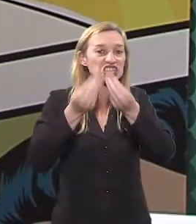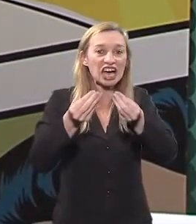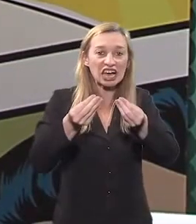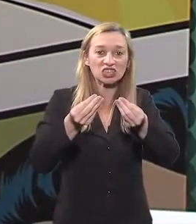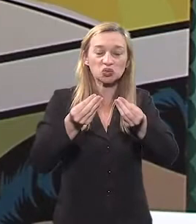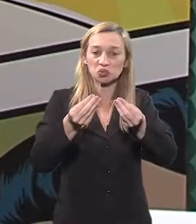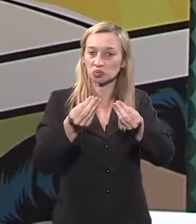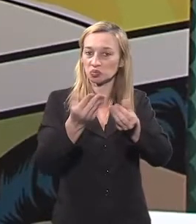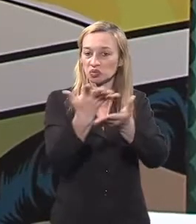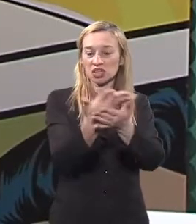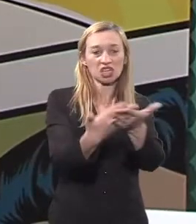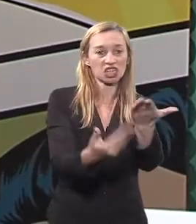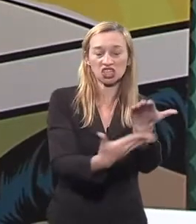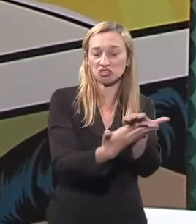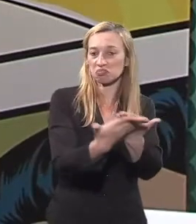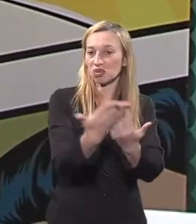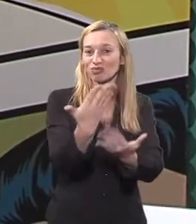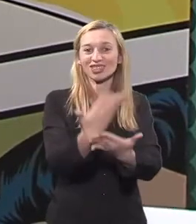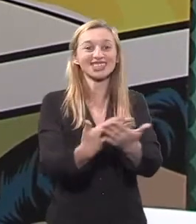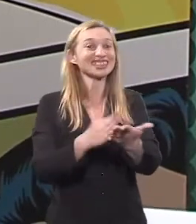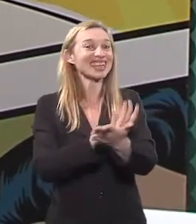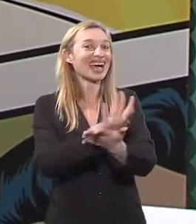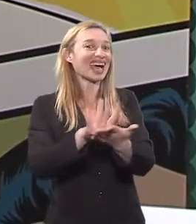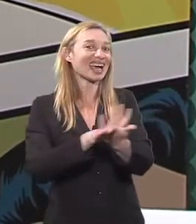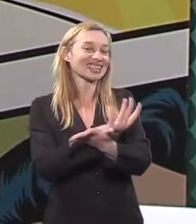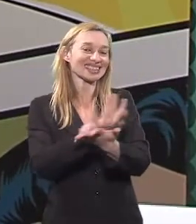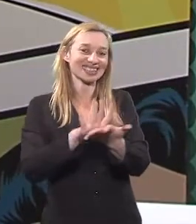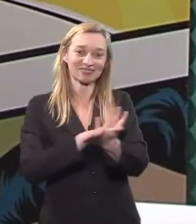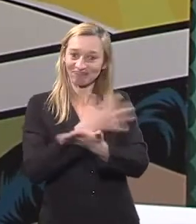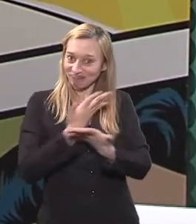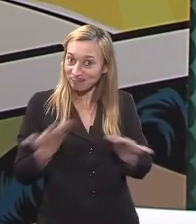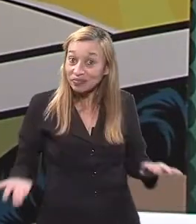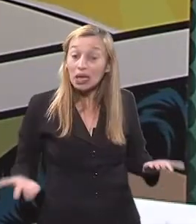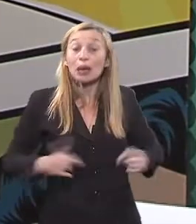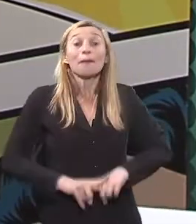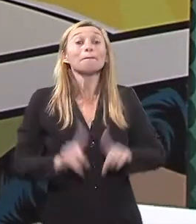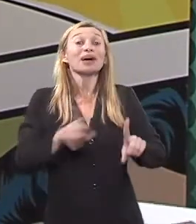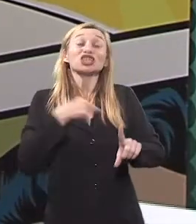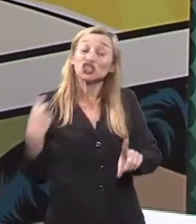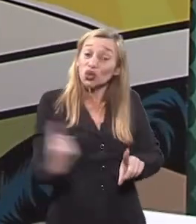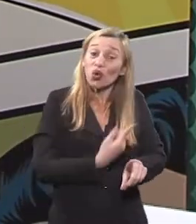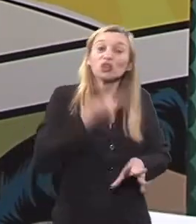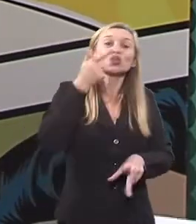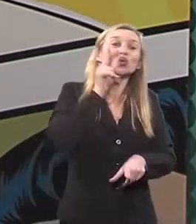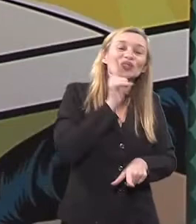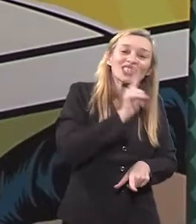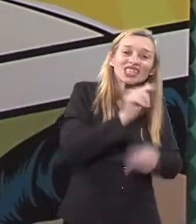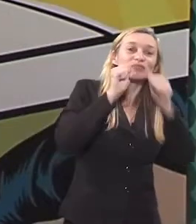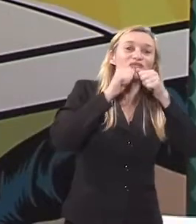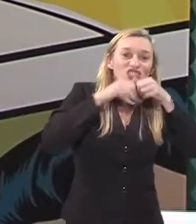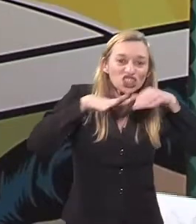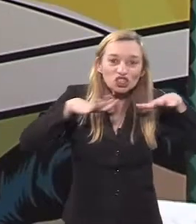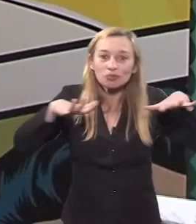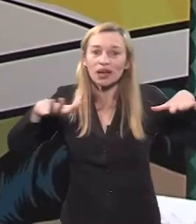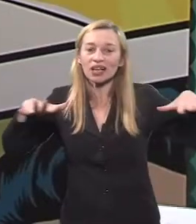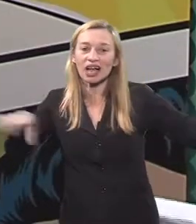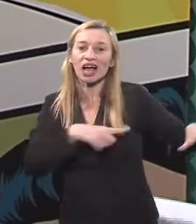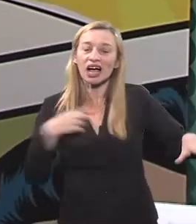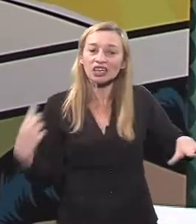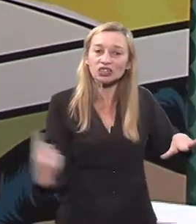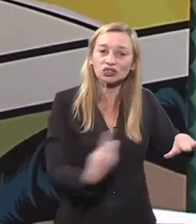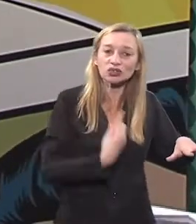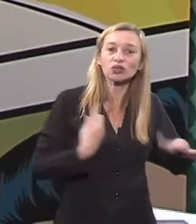dado de mão beijada, nada foi concedido, mas nós conseguimos espalhar